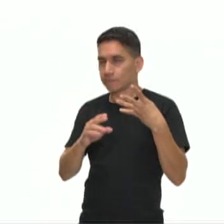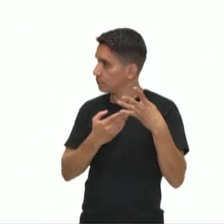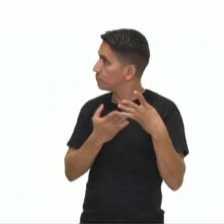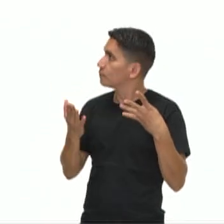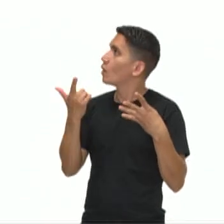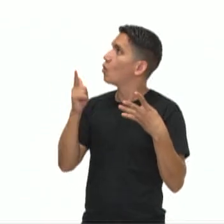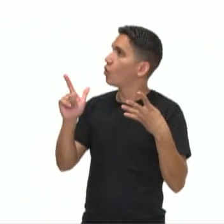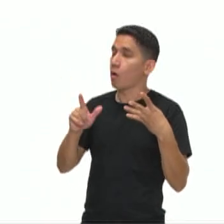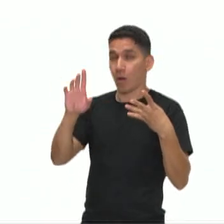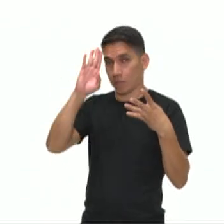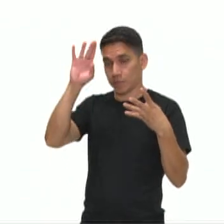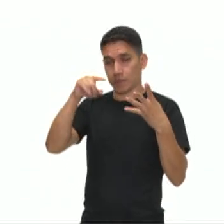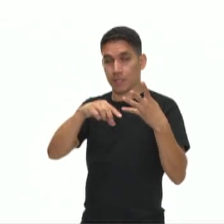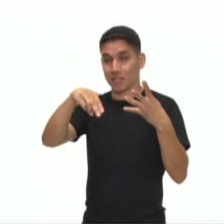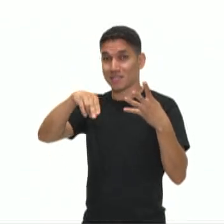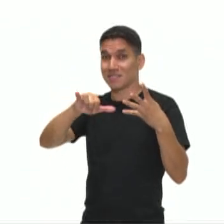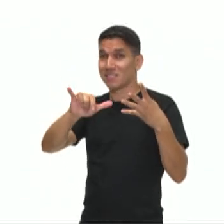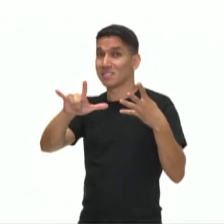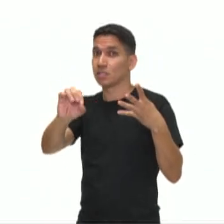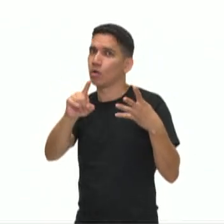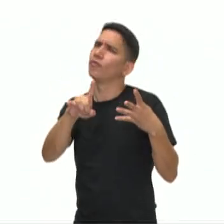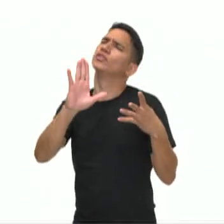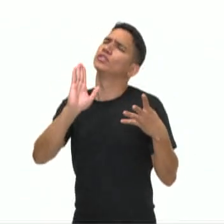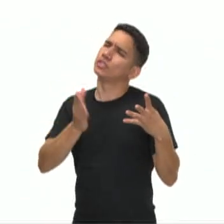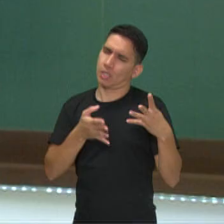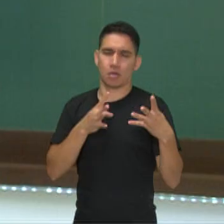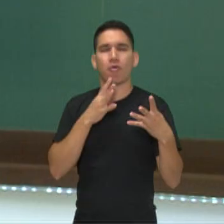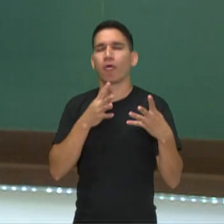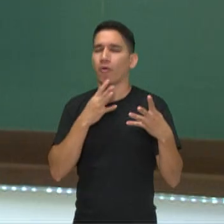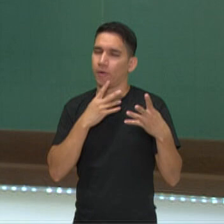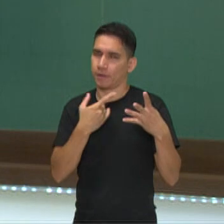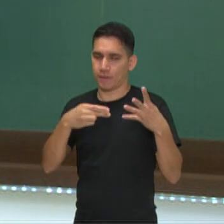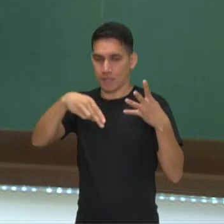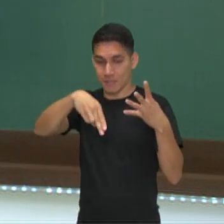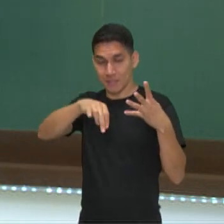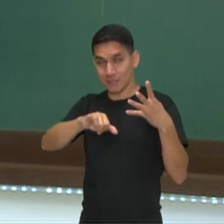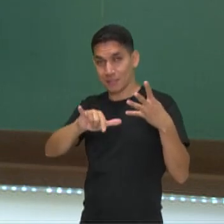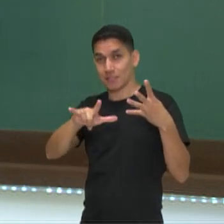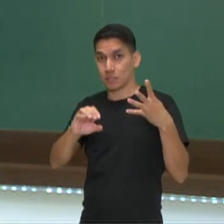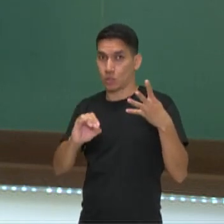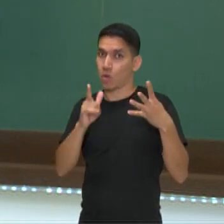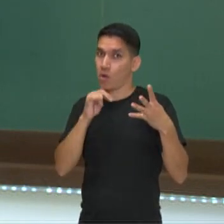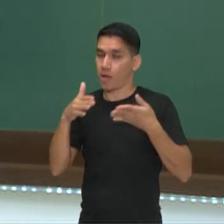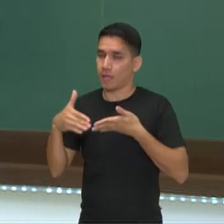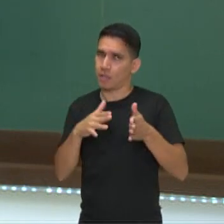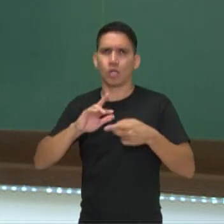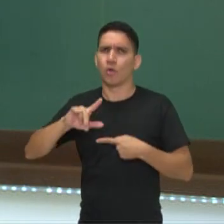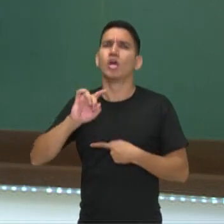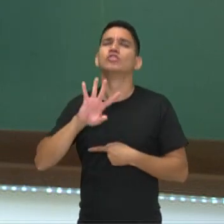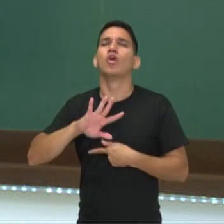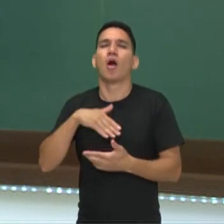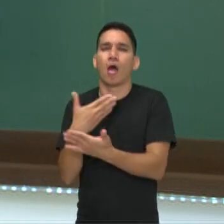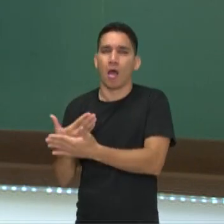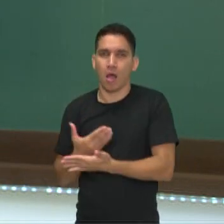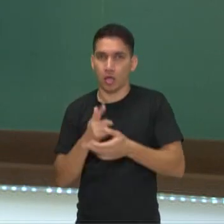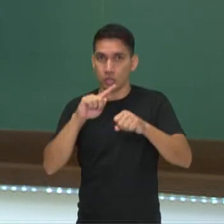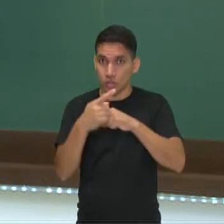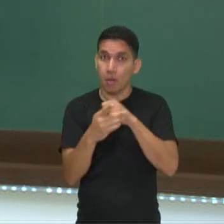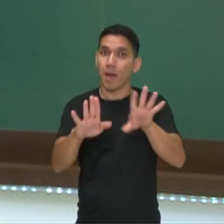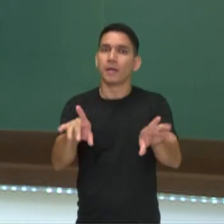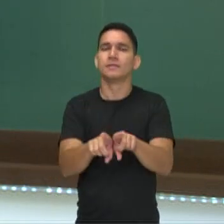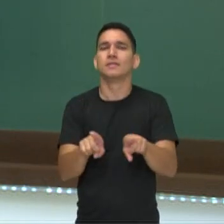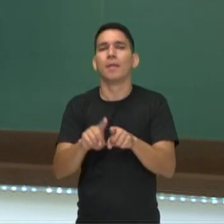rio Nilo. O rio Nilo, você já ouviu muitas vezes falar disso. Não só na aula de geografia, como na aula de